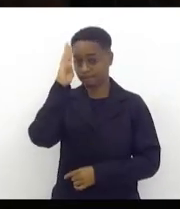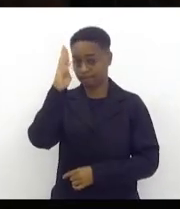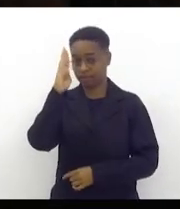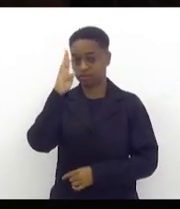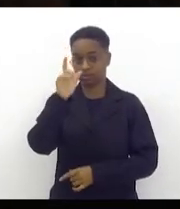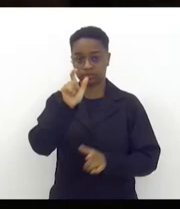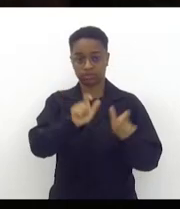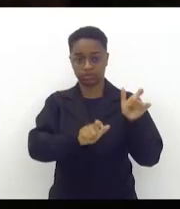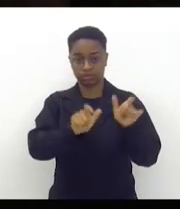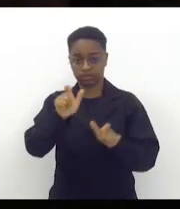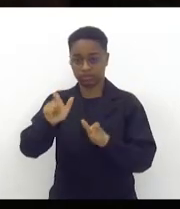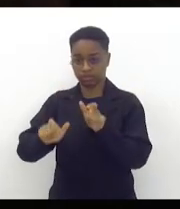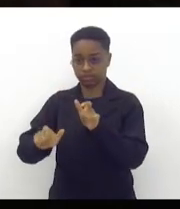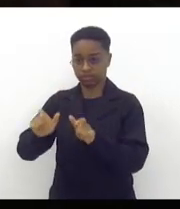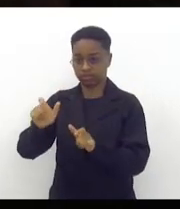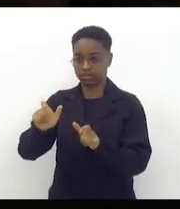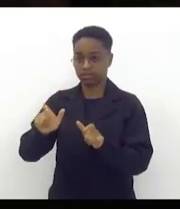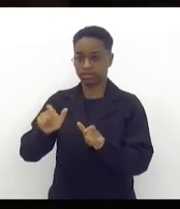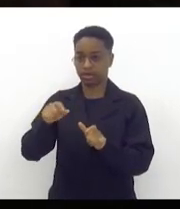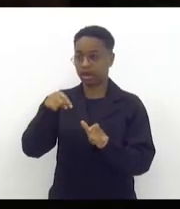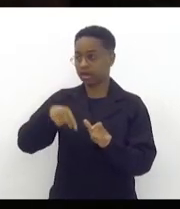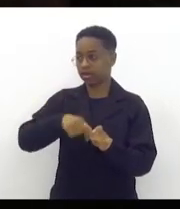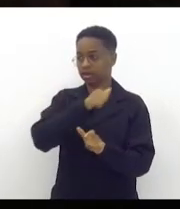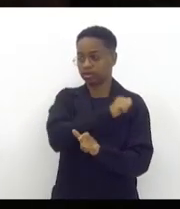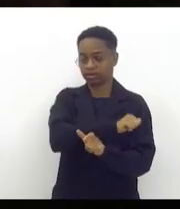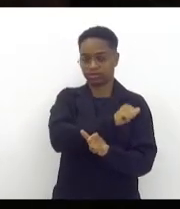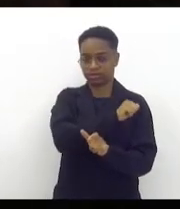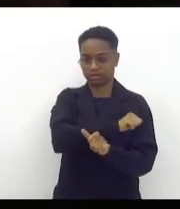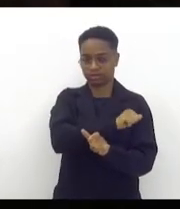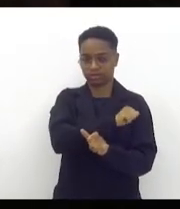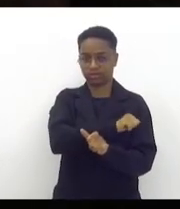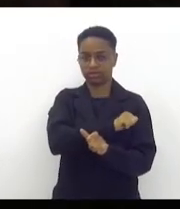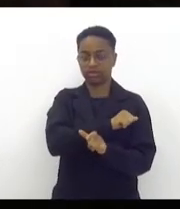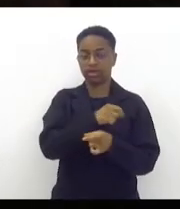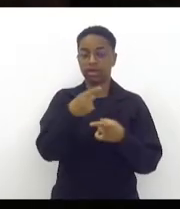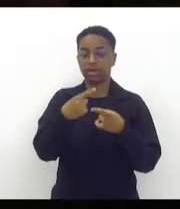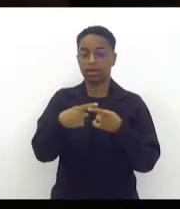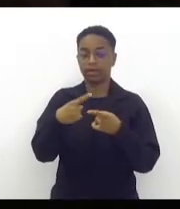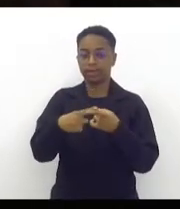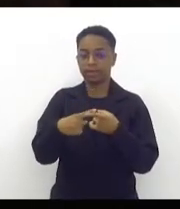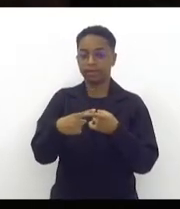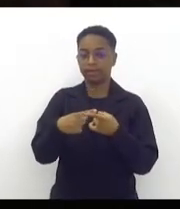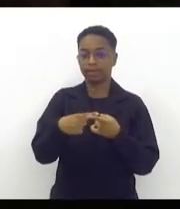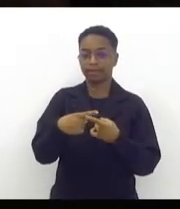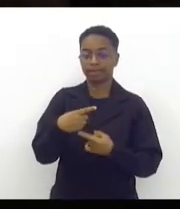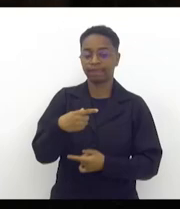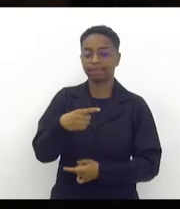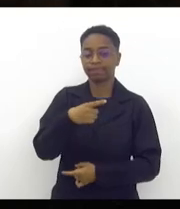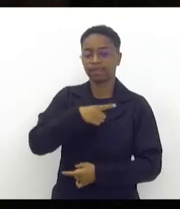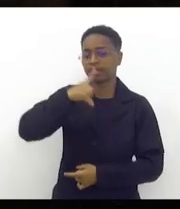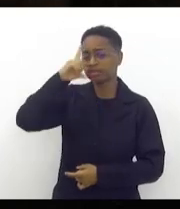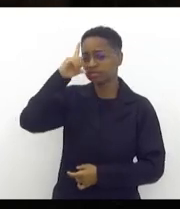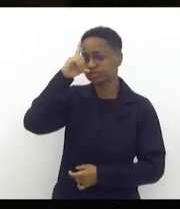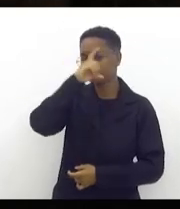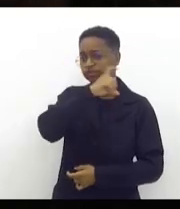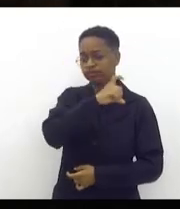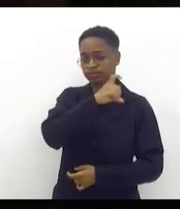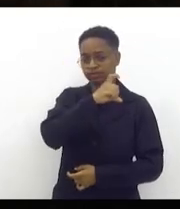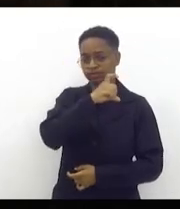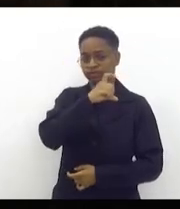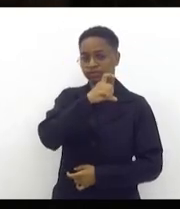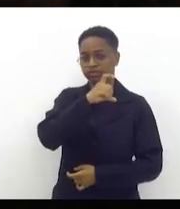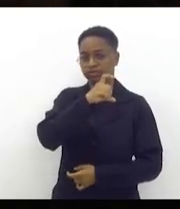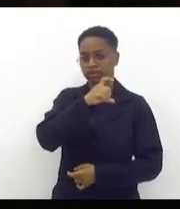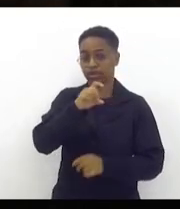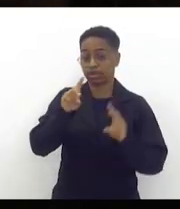as pessoas fluminenses, as pessoas que vivem com muita dificuldade, uma